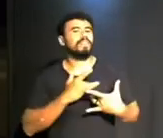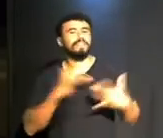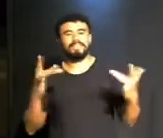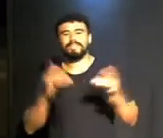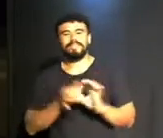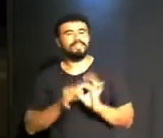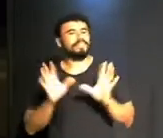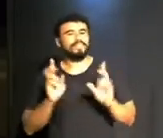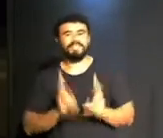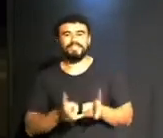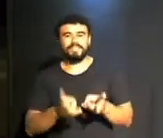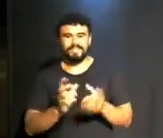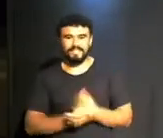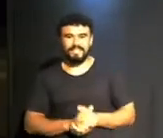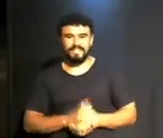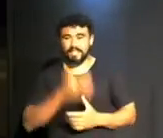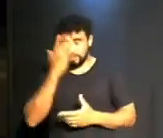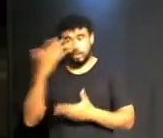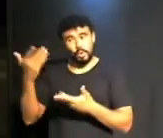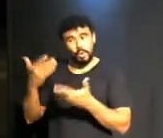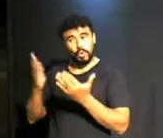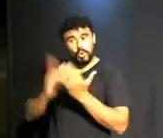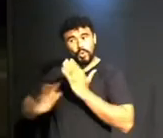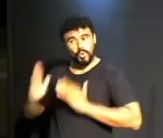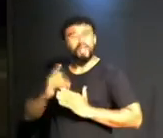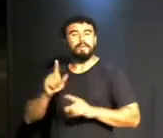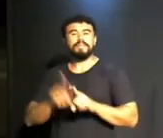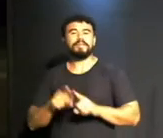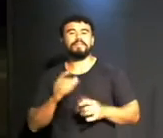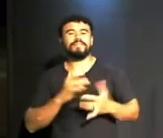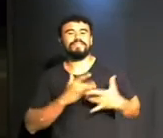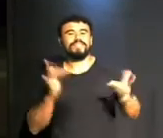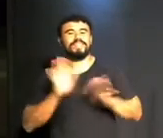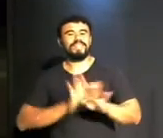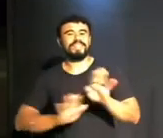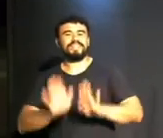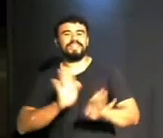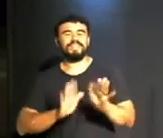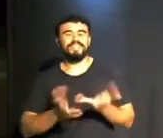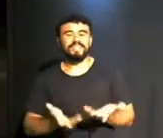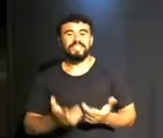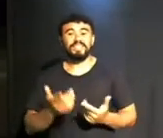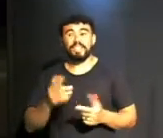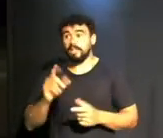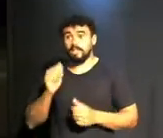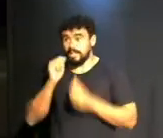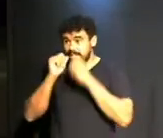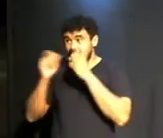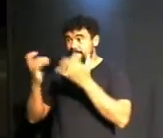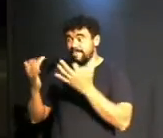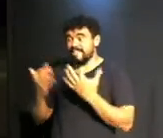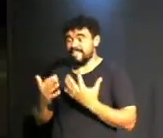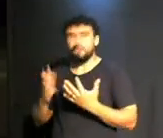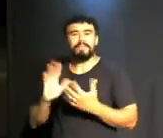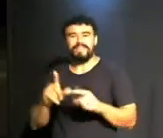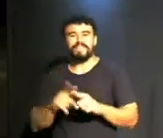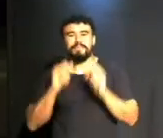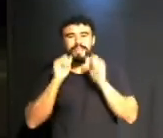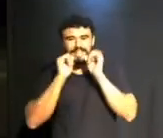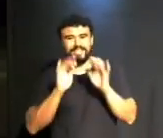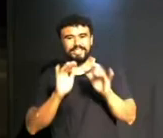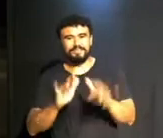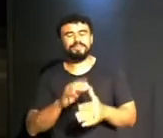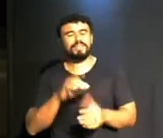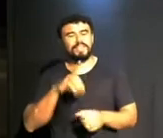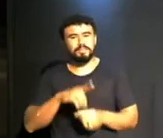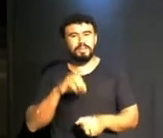abençoar são aqueles que são cuidados mas estão prontos para cuidar são aqueles que correm benção mas estão prontos